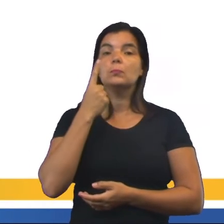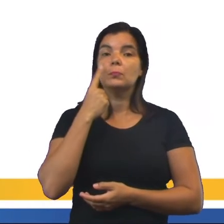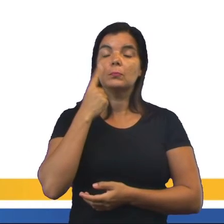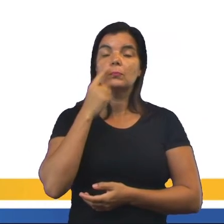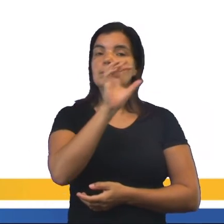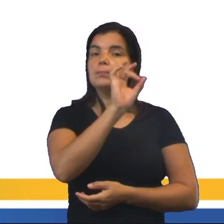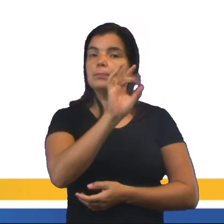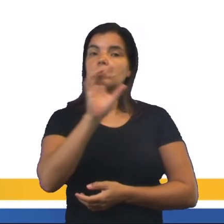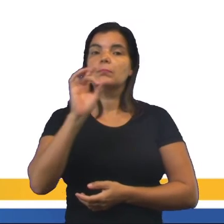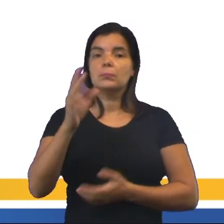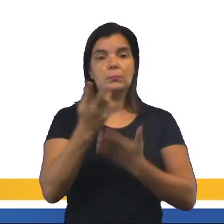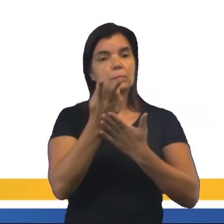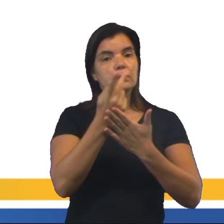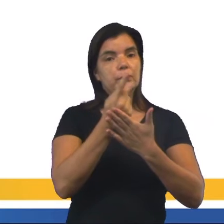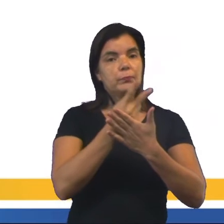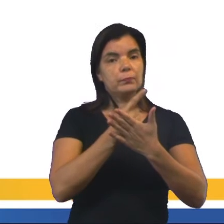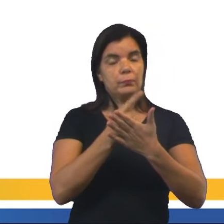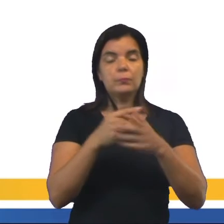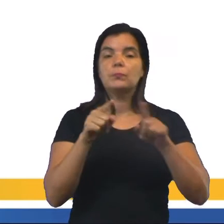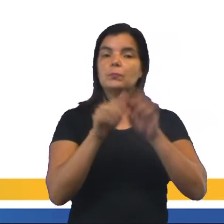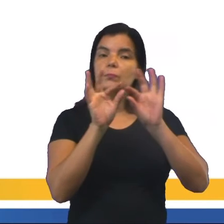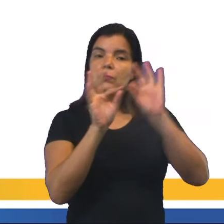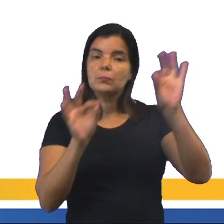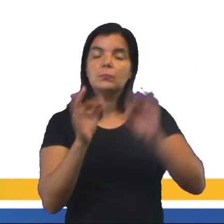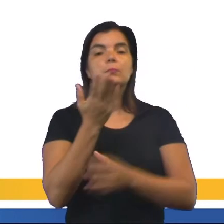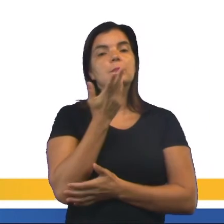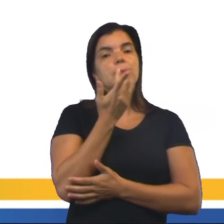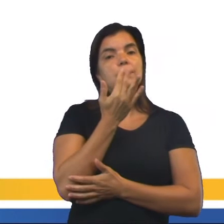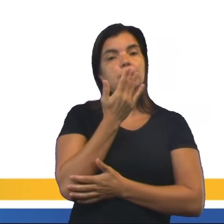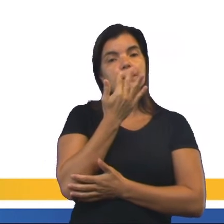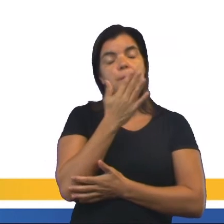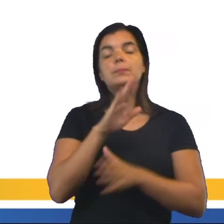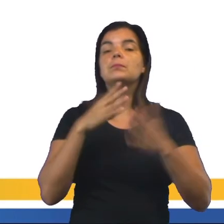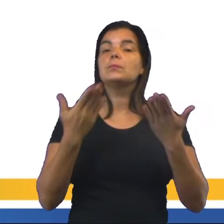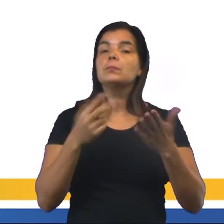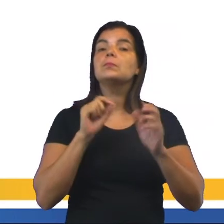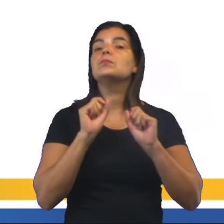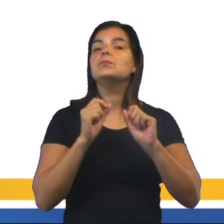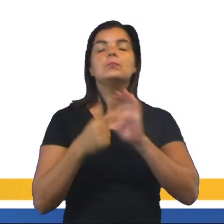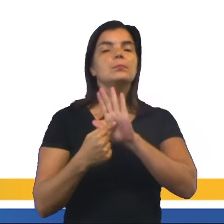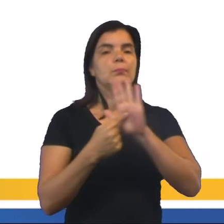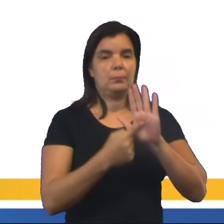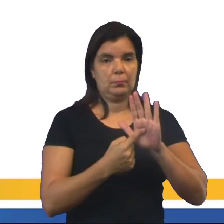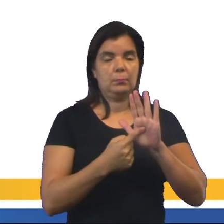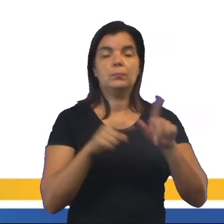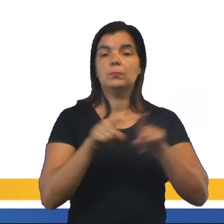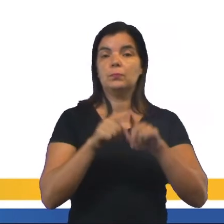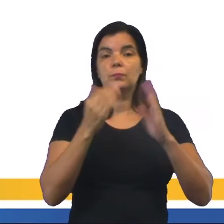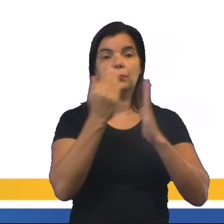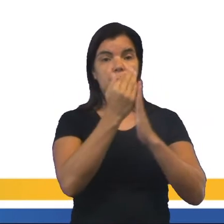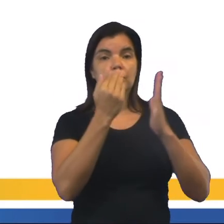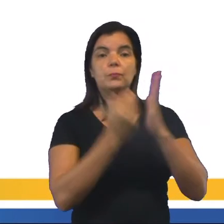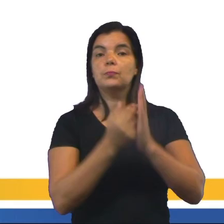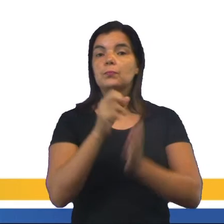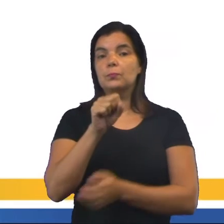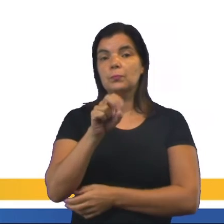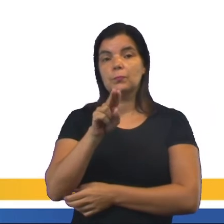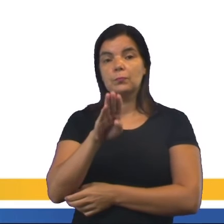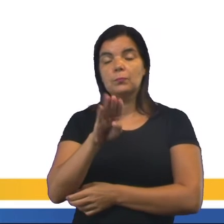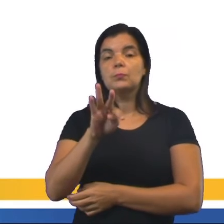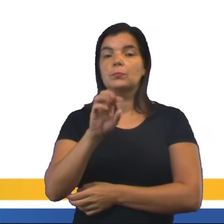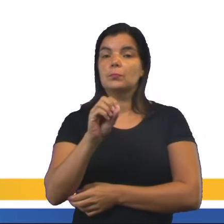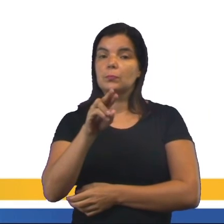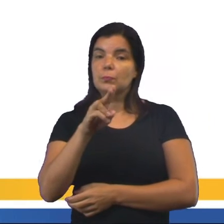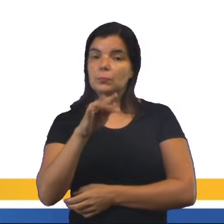identificar cada um dos desenhos, setas e cores e o que aquilo representa, os subtópicos, a explicação de cada